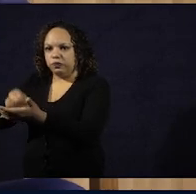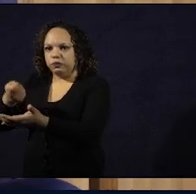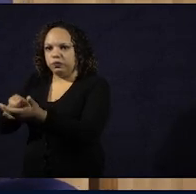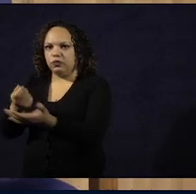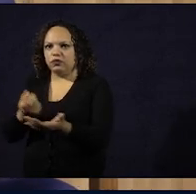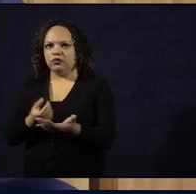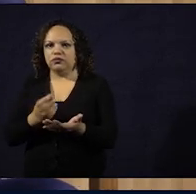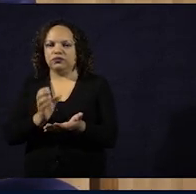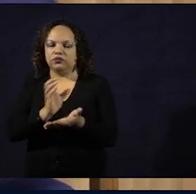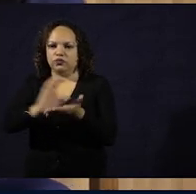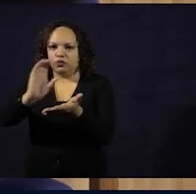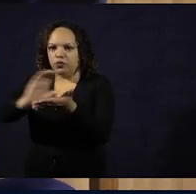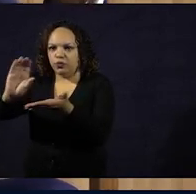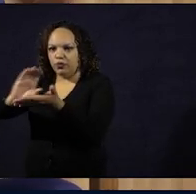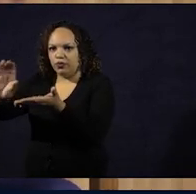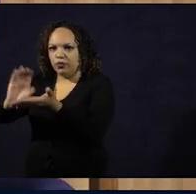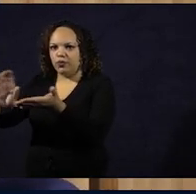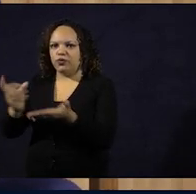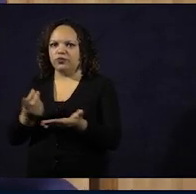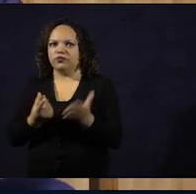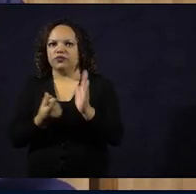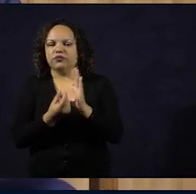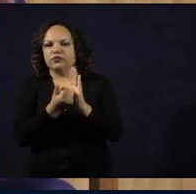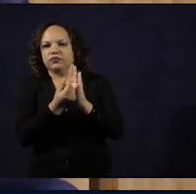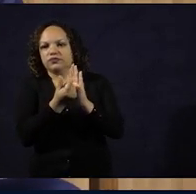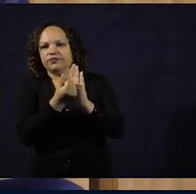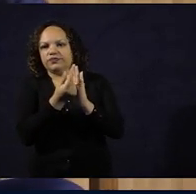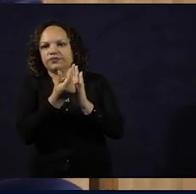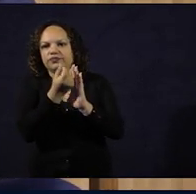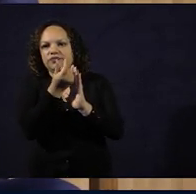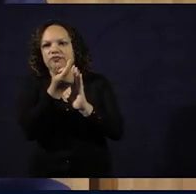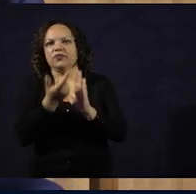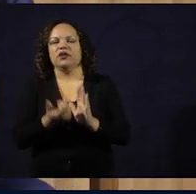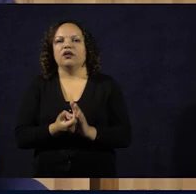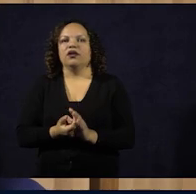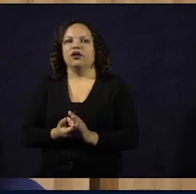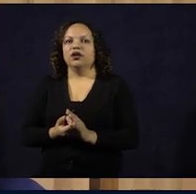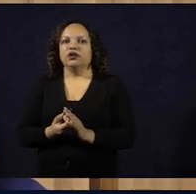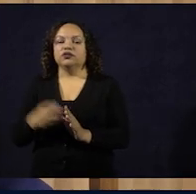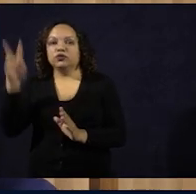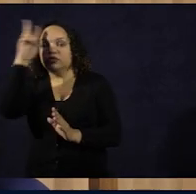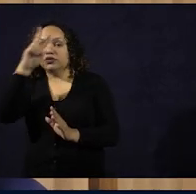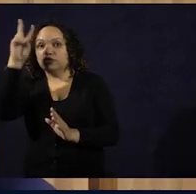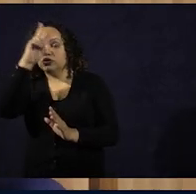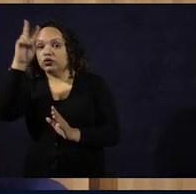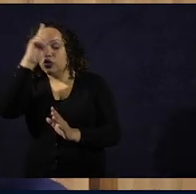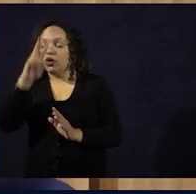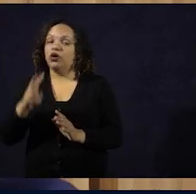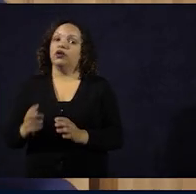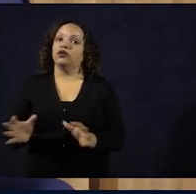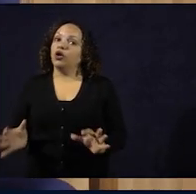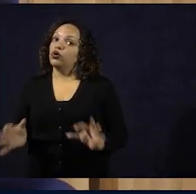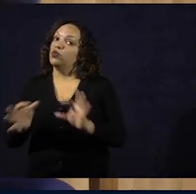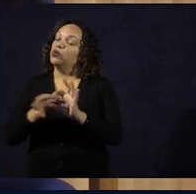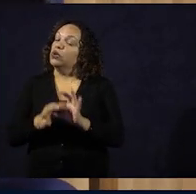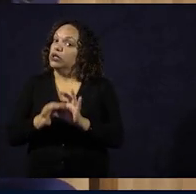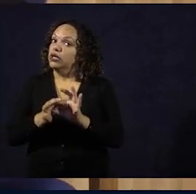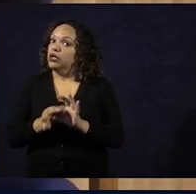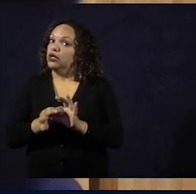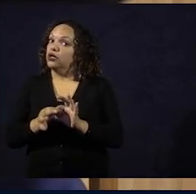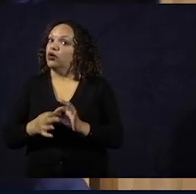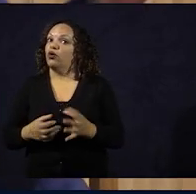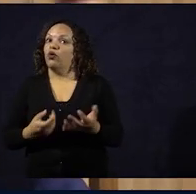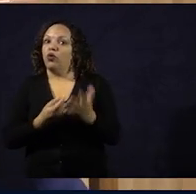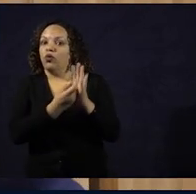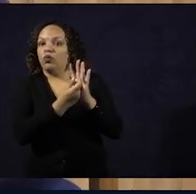que o investimento se viabiliza é através do Mercado de Capitais né nossa história se confunde com a história do Mercado de Capitais brasileiro que aqui eu